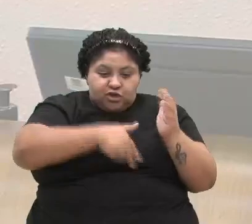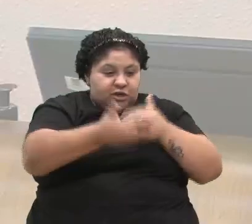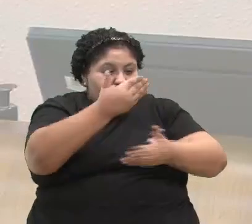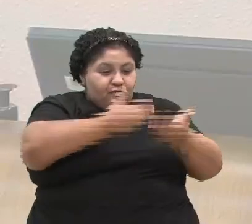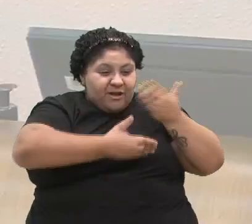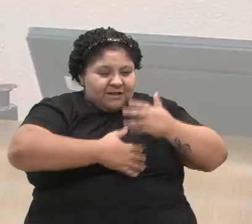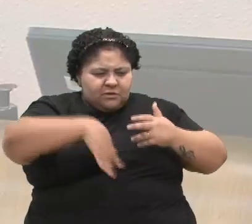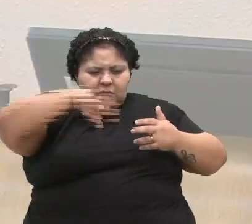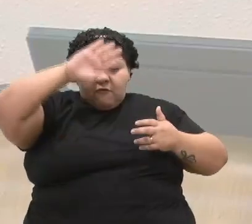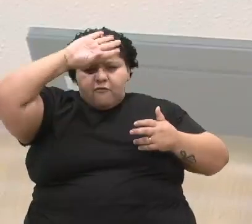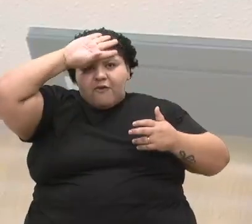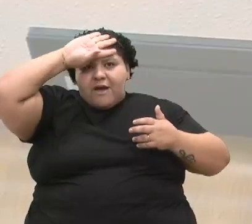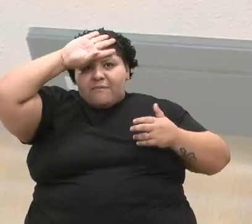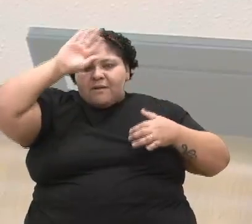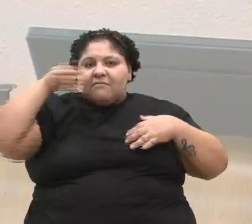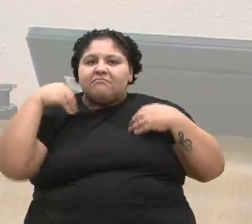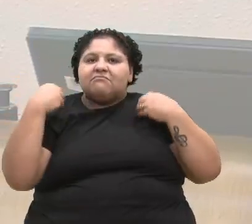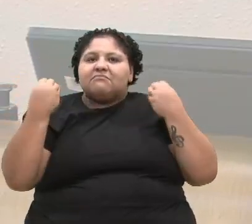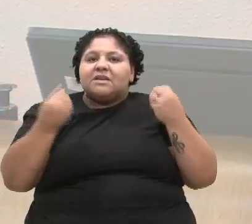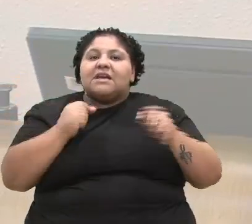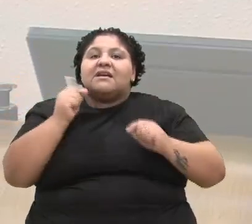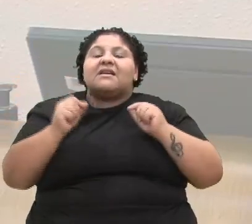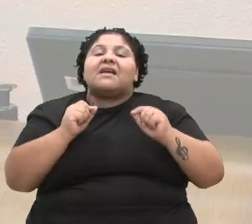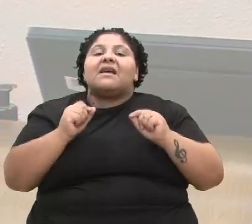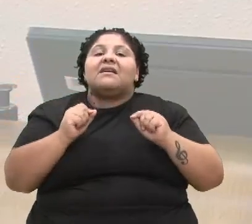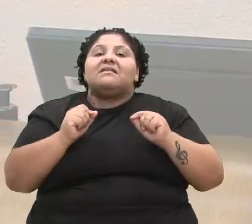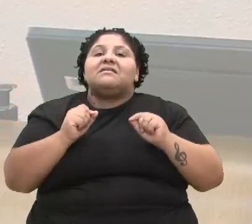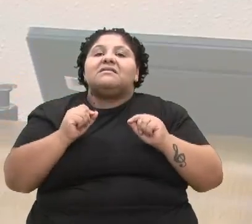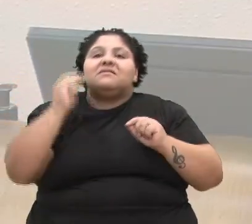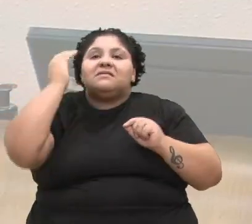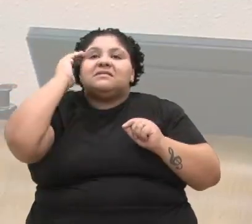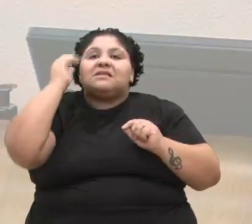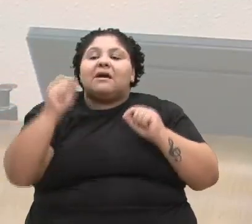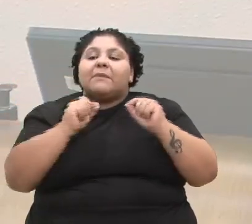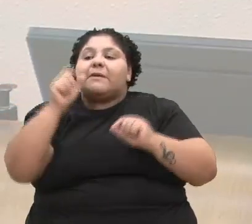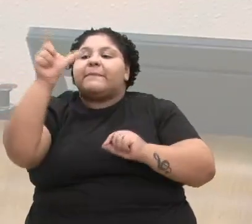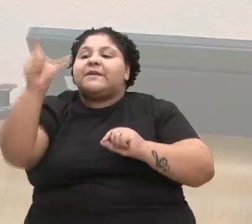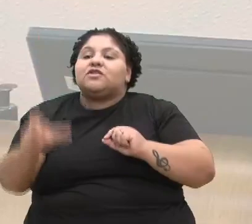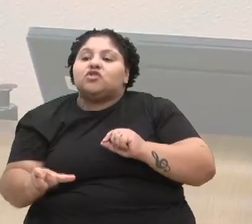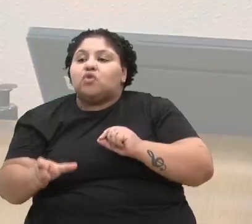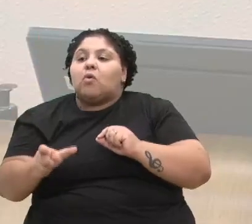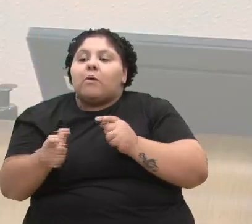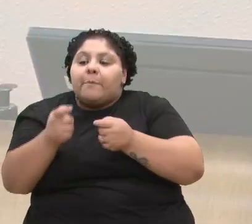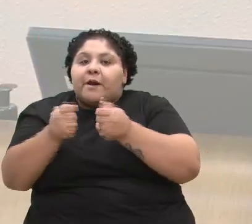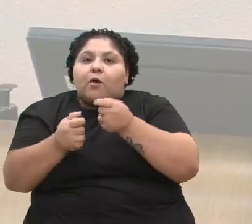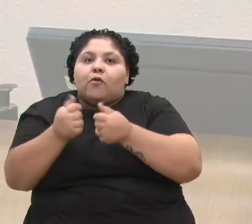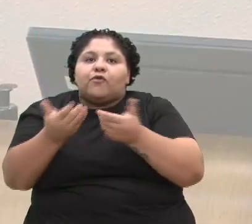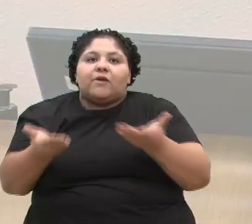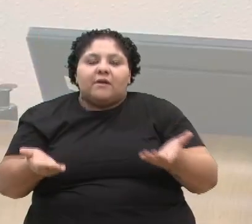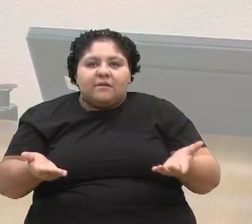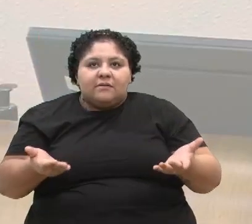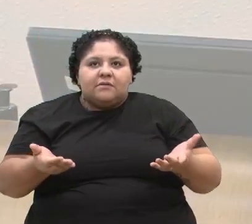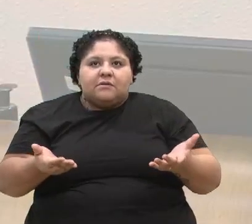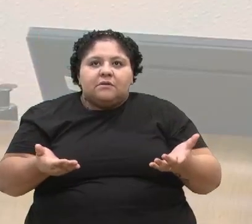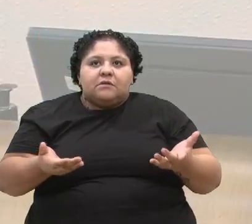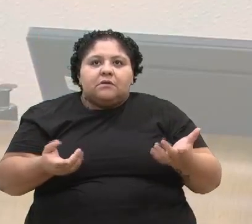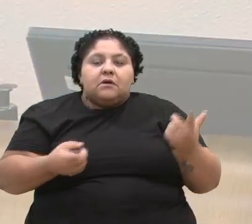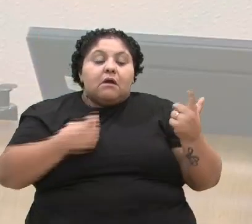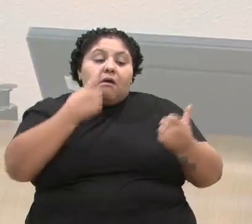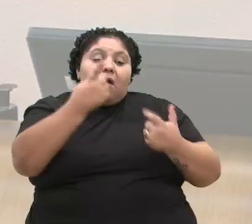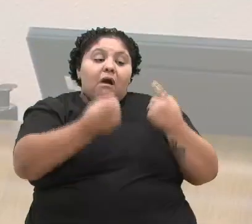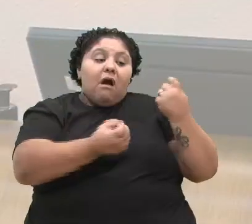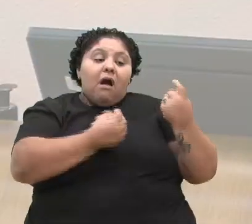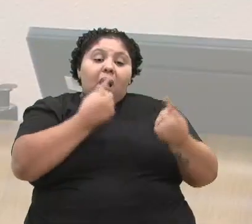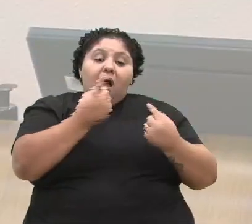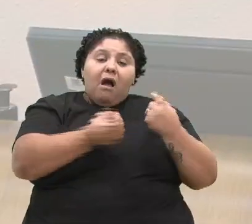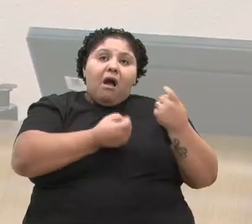febre. Quem sabe? Quem que está lá para controlar? Alguns consultórios que a gente passou, os médicos